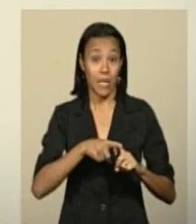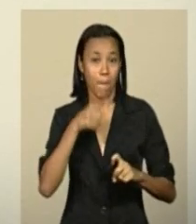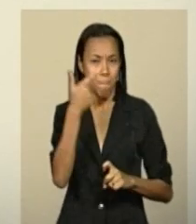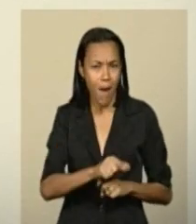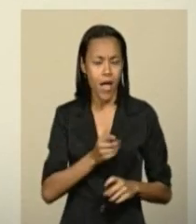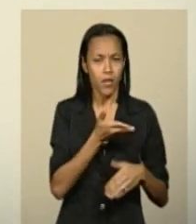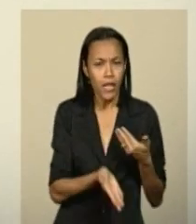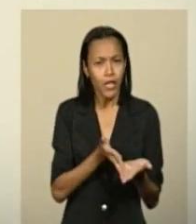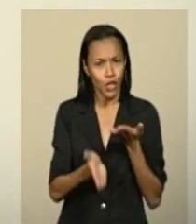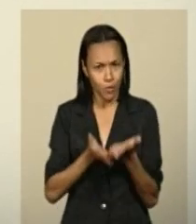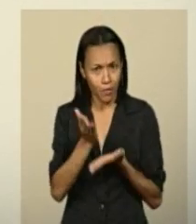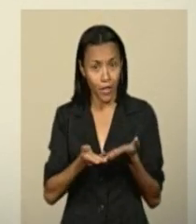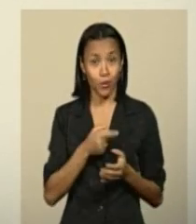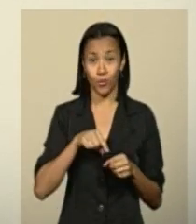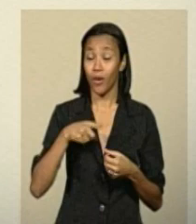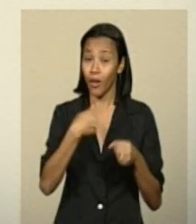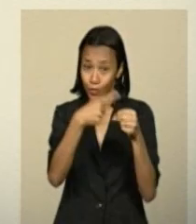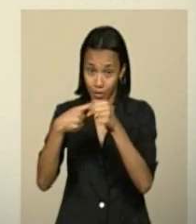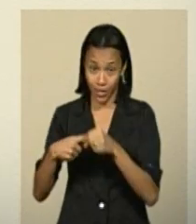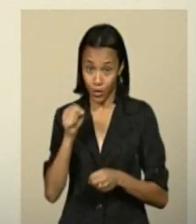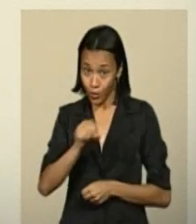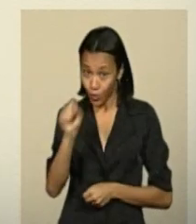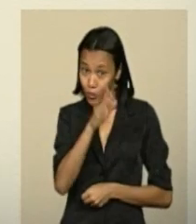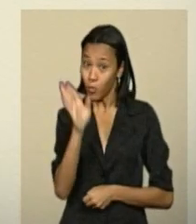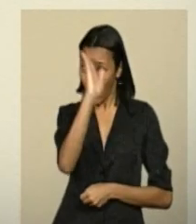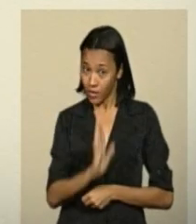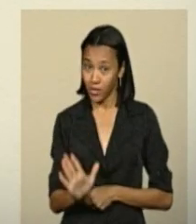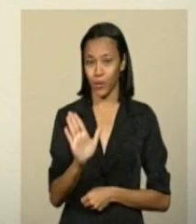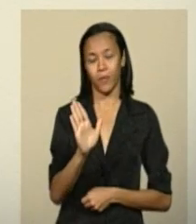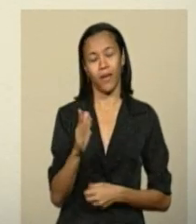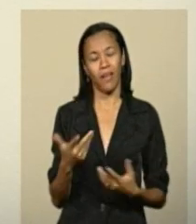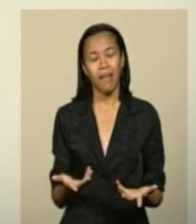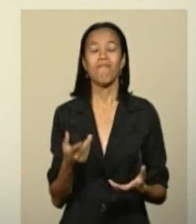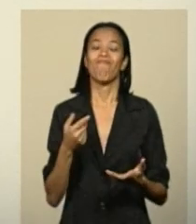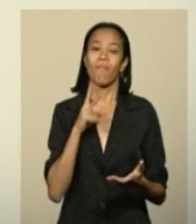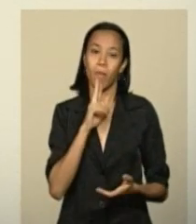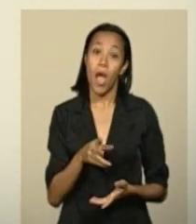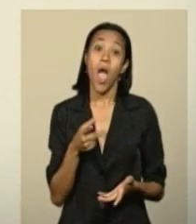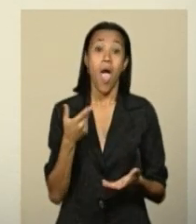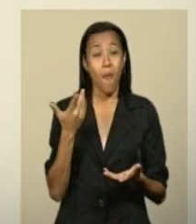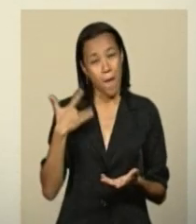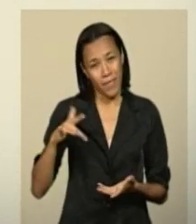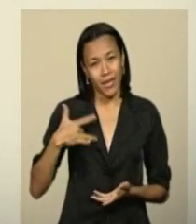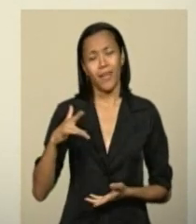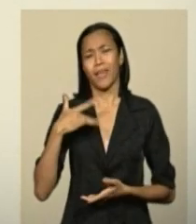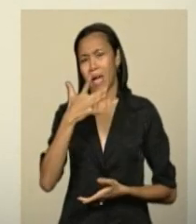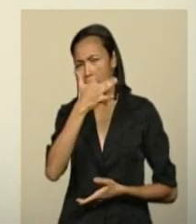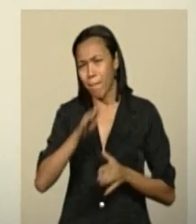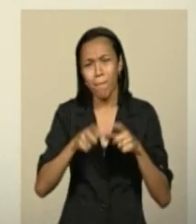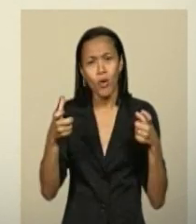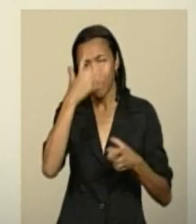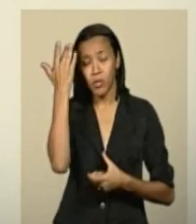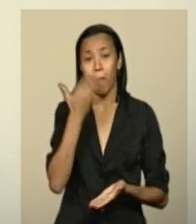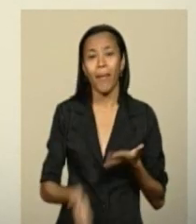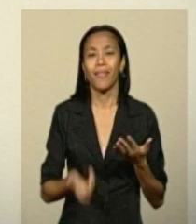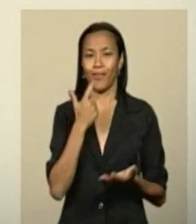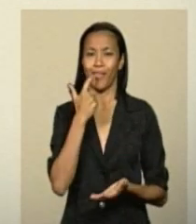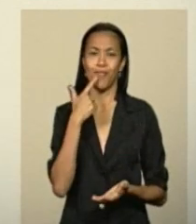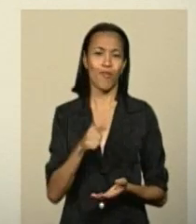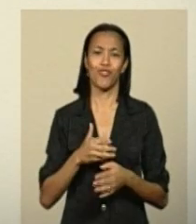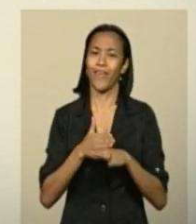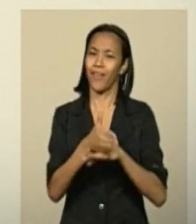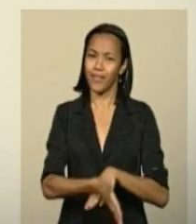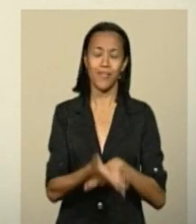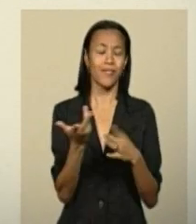serviços nos municípios brasileiros presidenta É uma pena que muitos brasileiros tenham perdido os dentes antes de ter acesso a todos